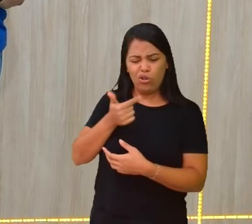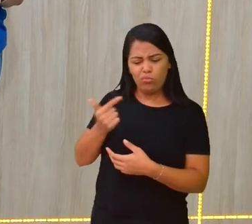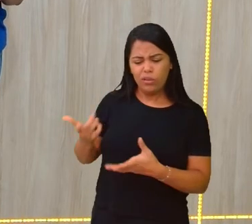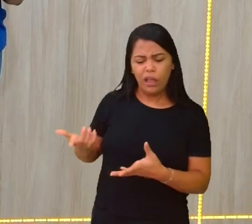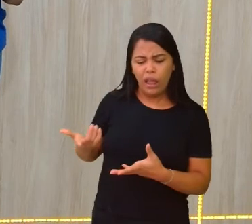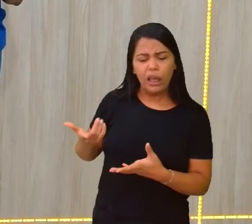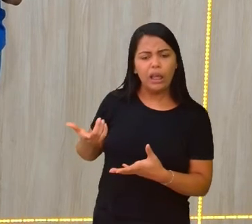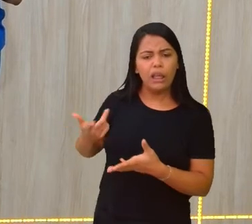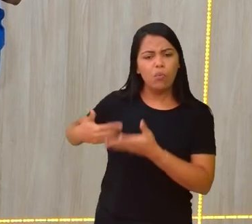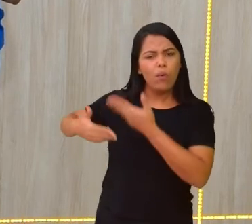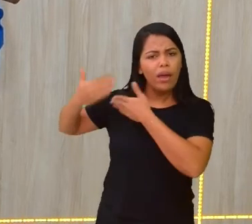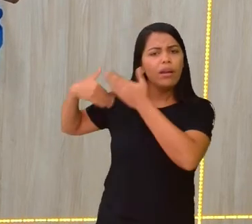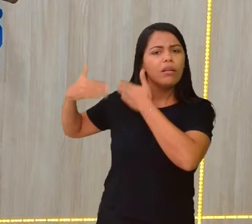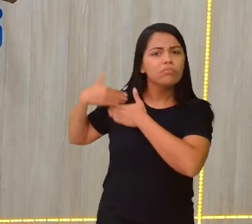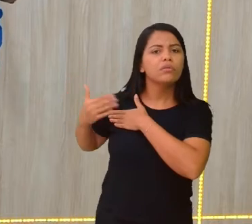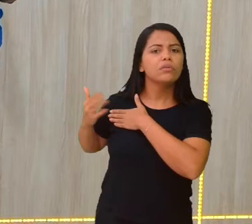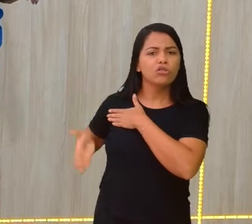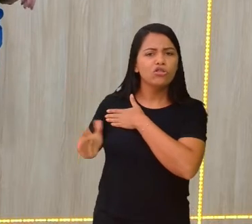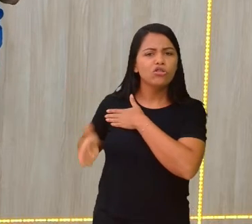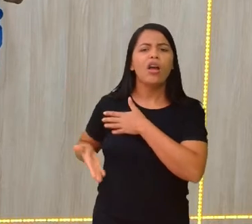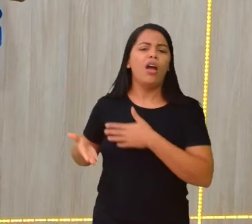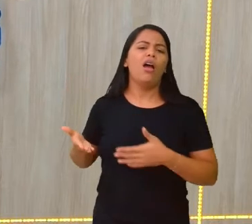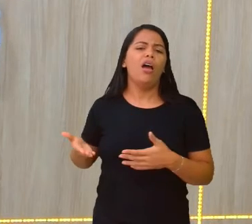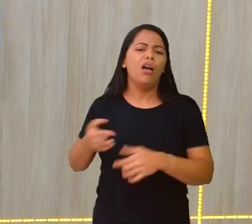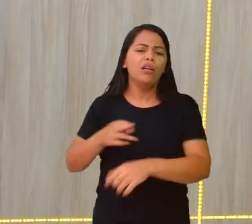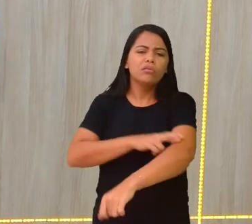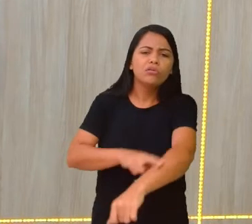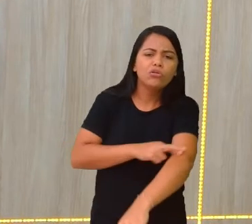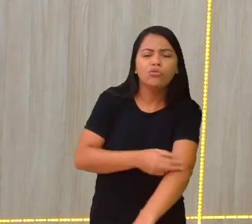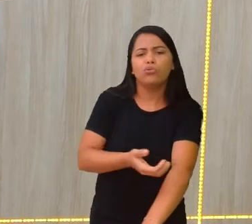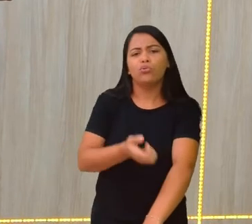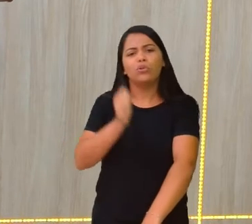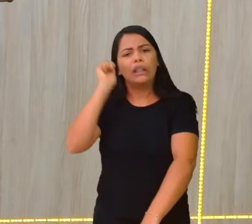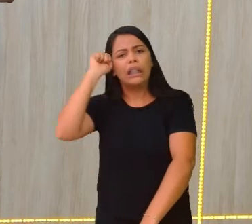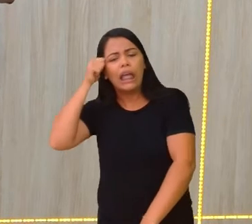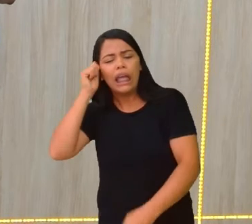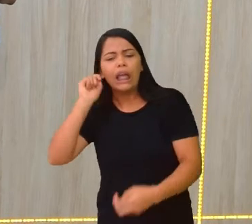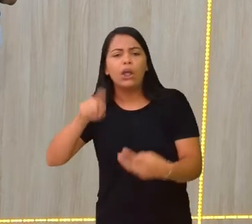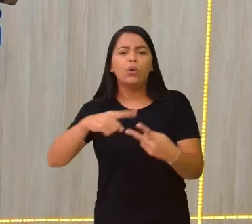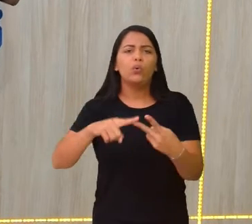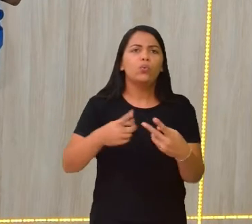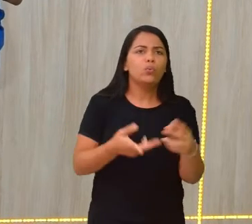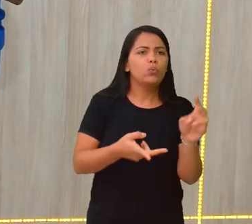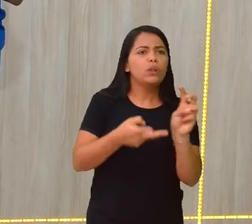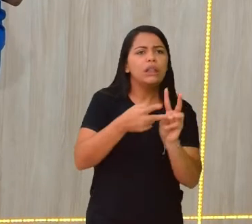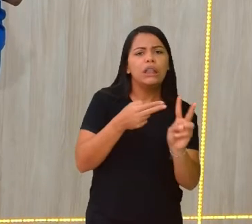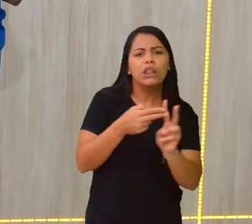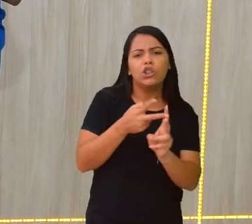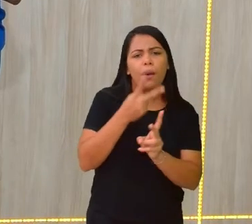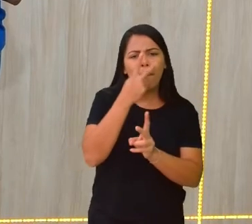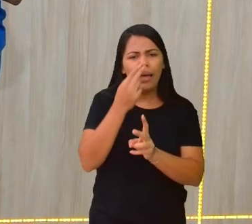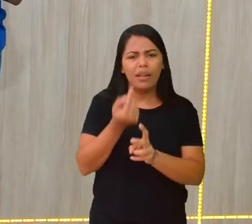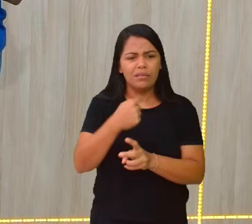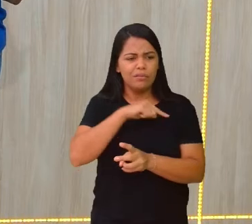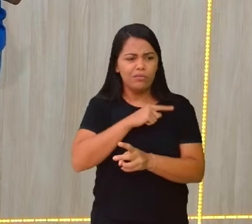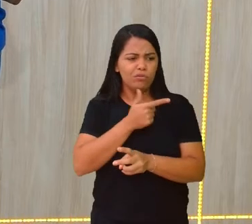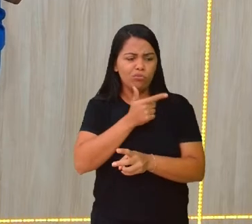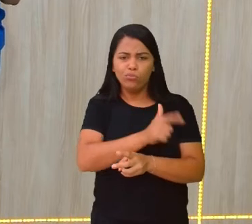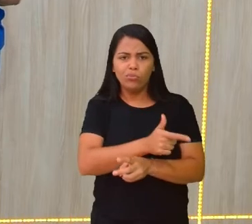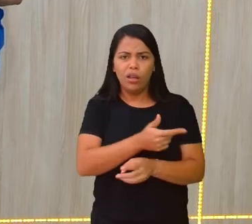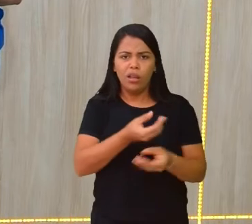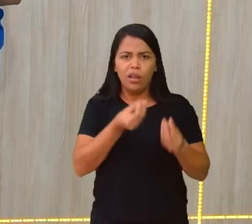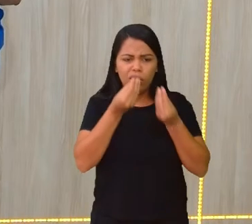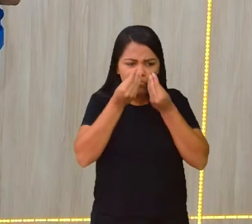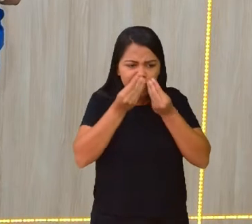ali na raça negra, nos indígenas, tá certo? Então a gente tem que abrir a mente para isso, né, gente?